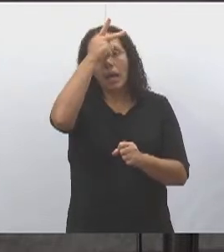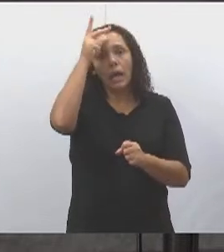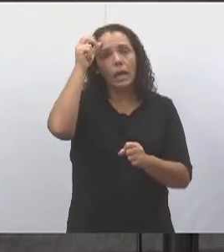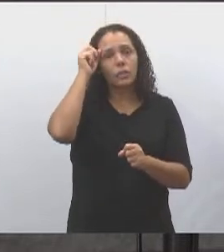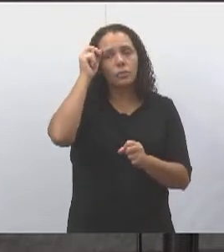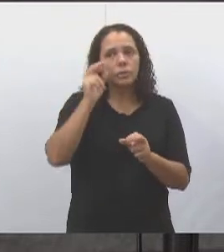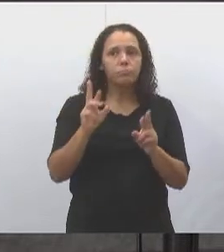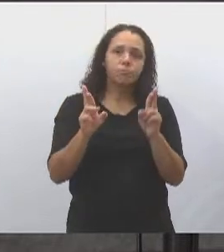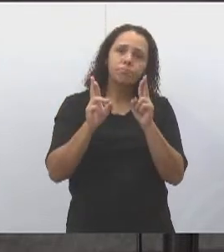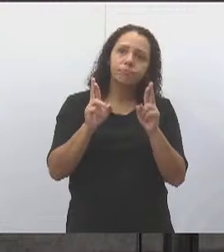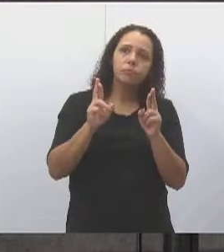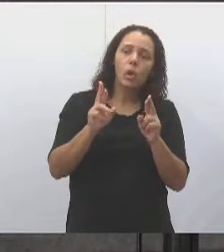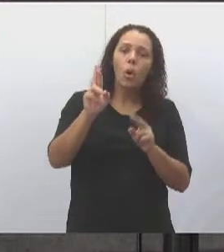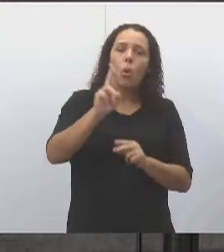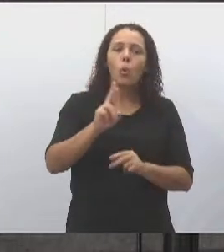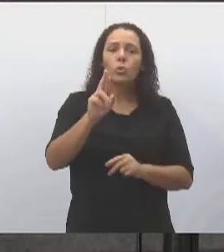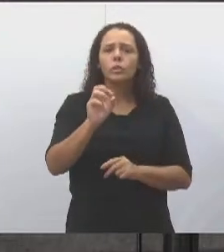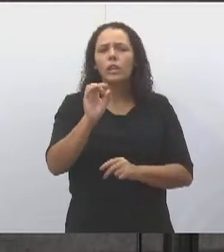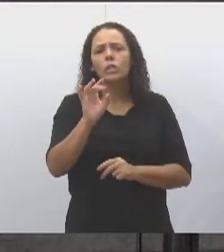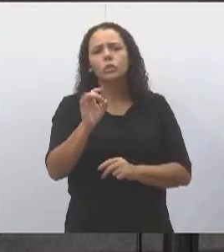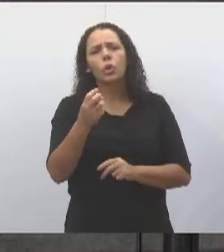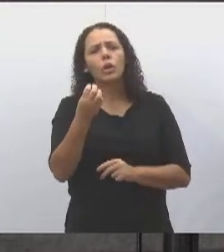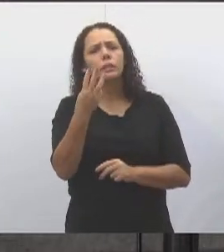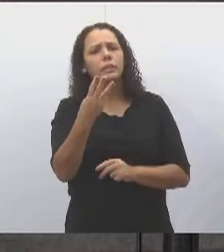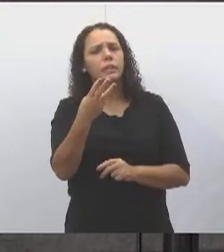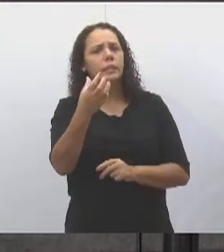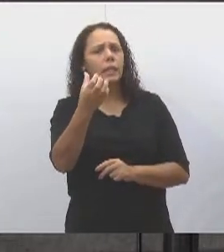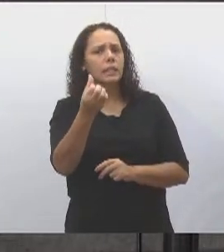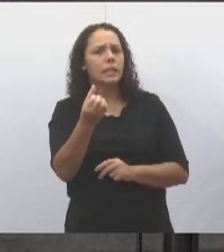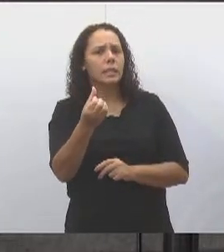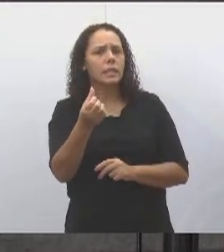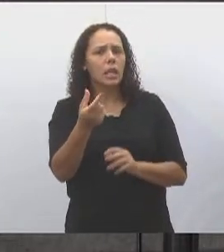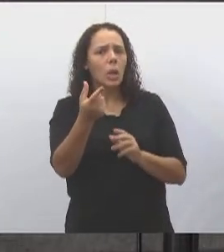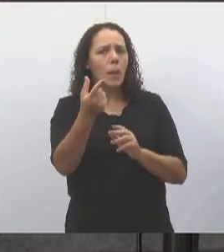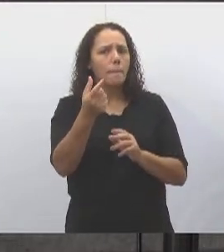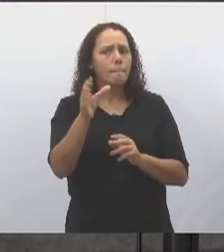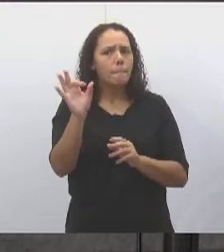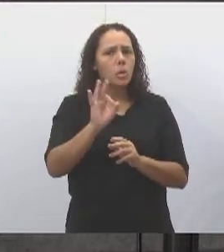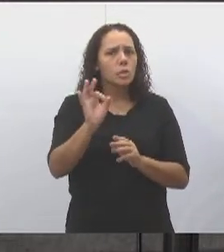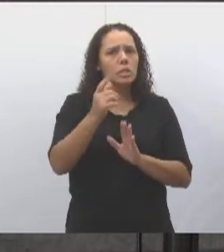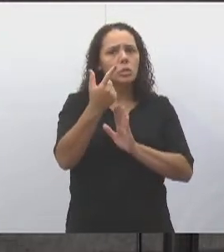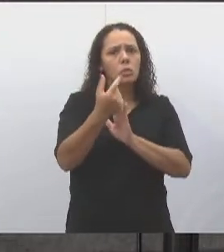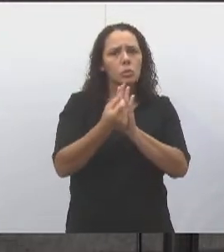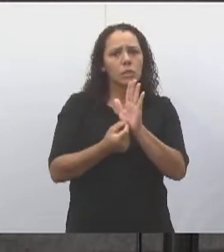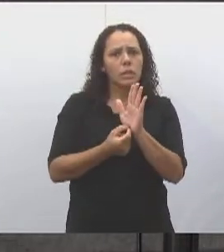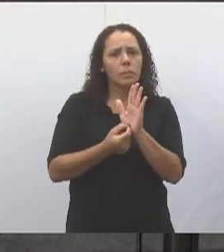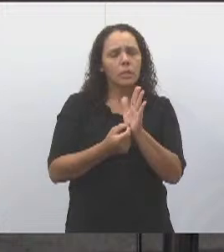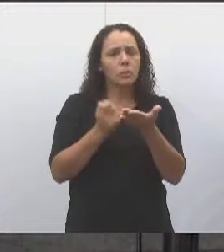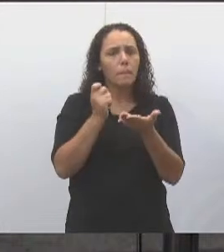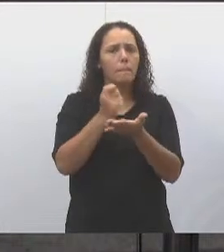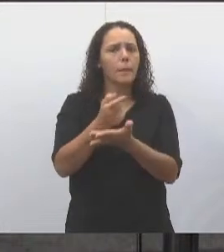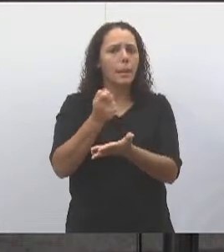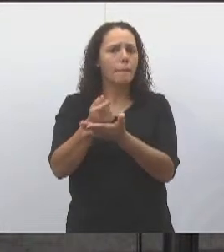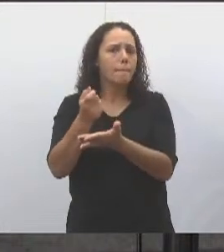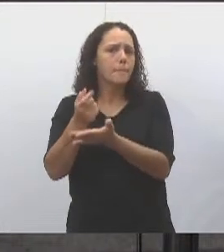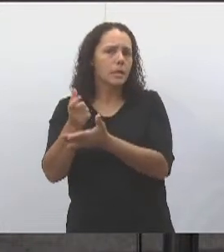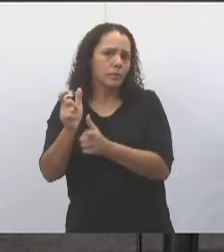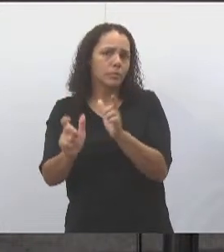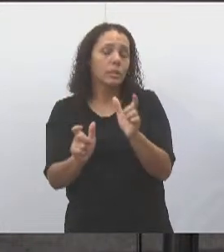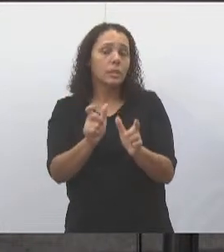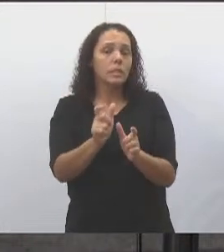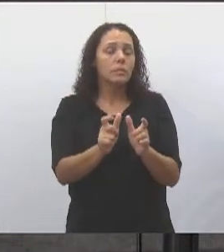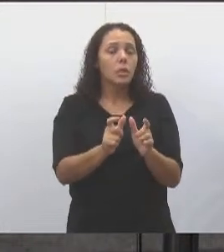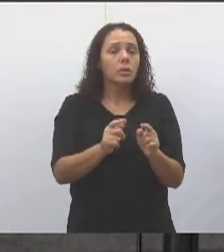pretende gastar só 36% da receita corrente líquida com a folha de pagamento.